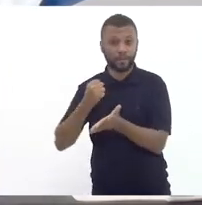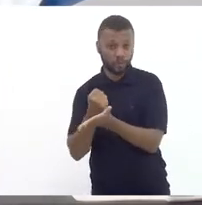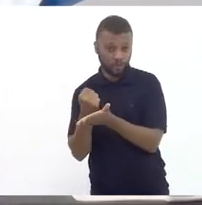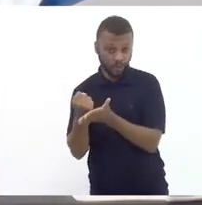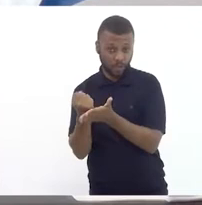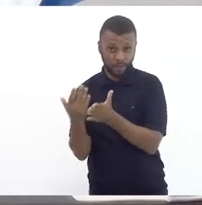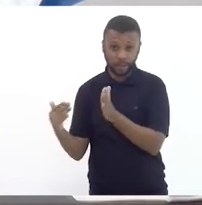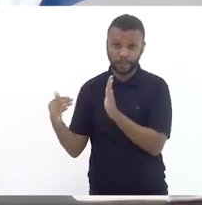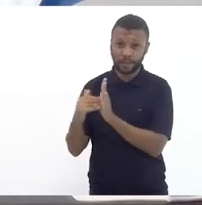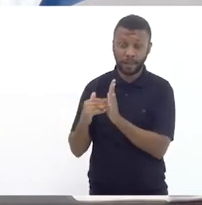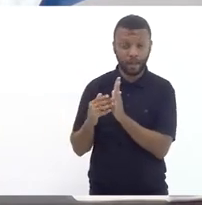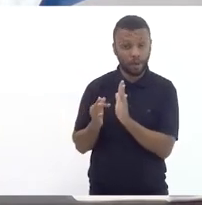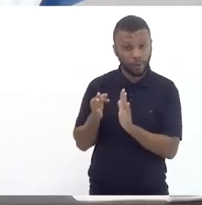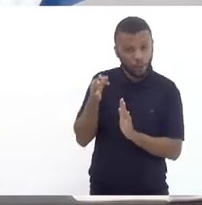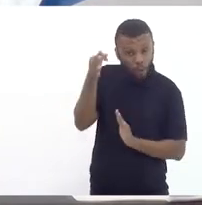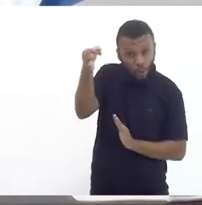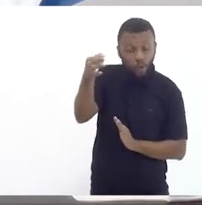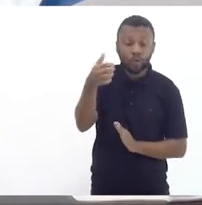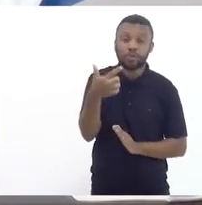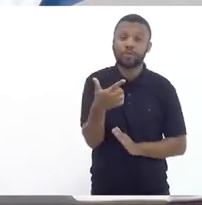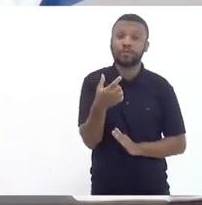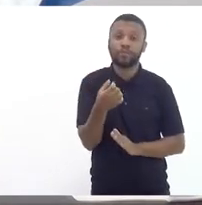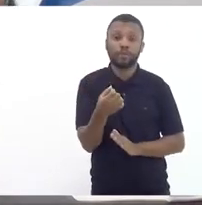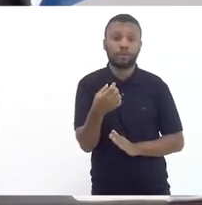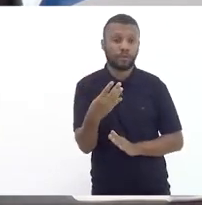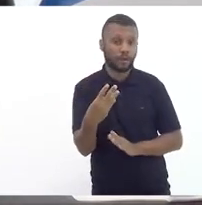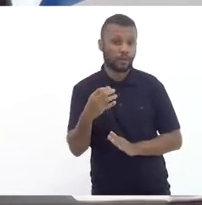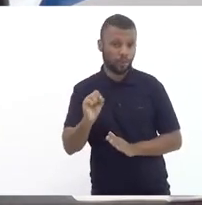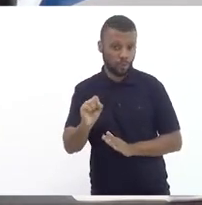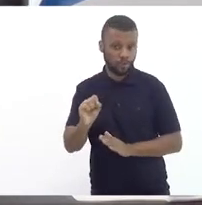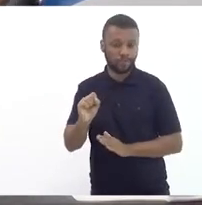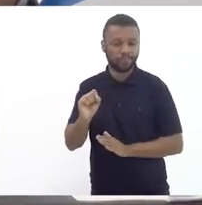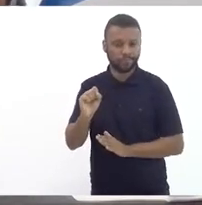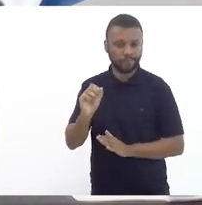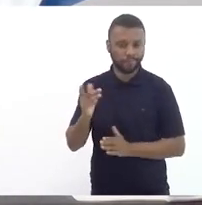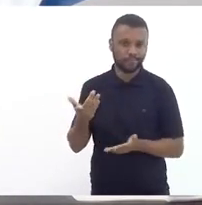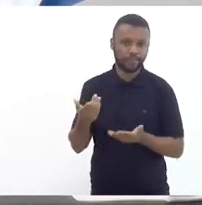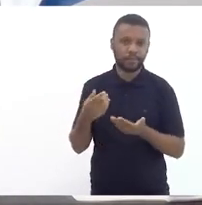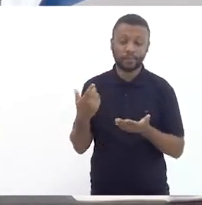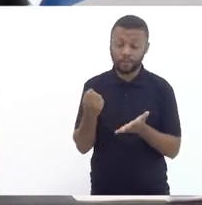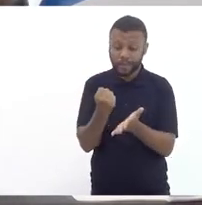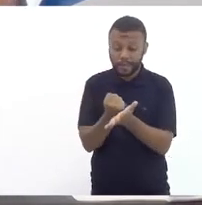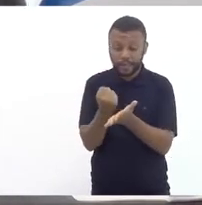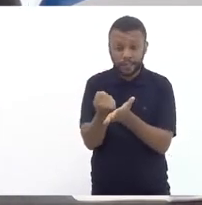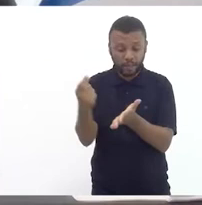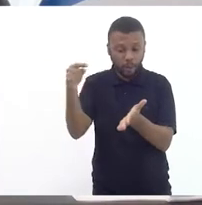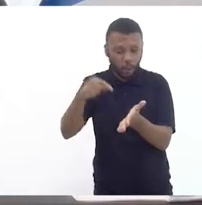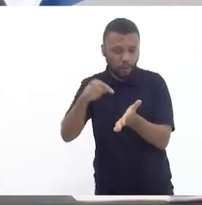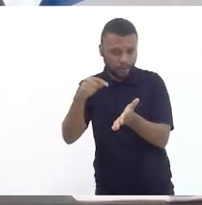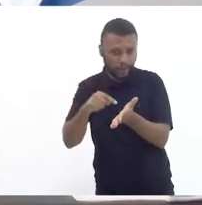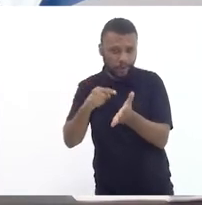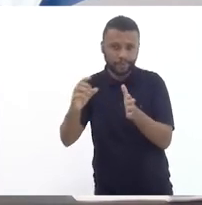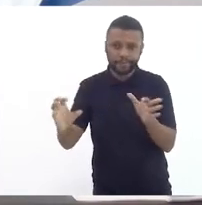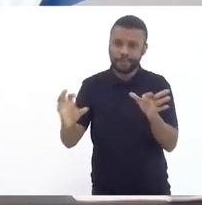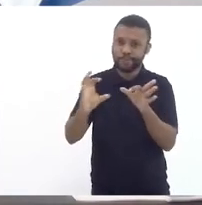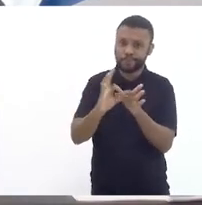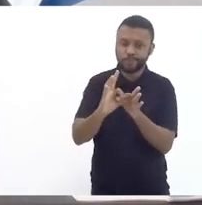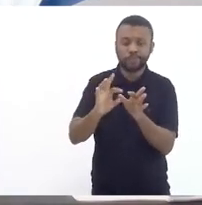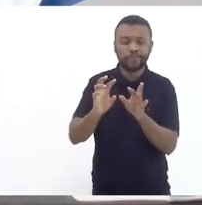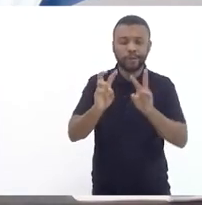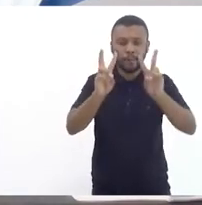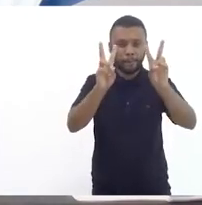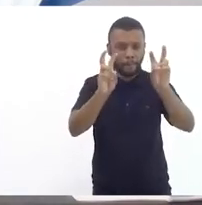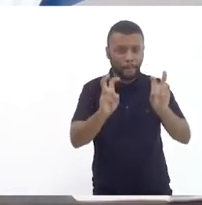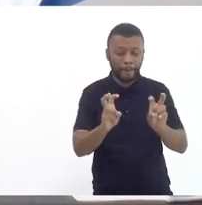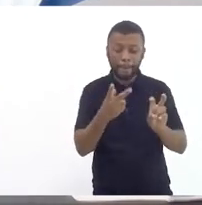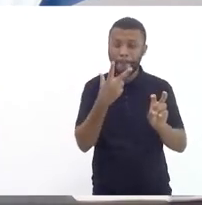de 2048. E eu queria, e nesse termo aditivo, como parte das tratativas para esse termo aditivo,